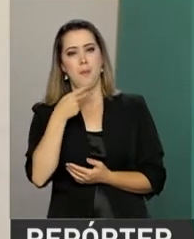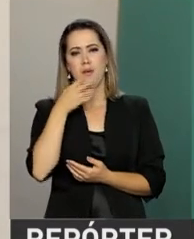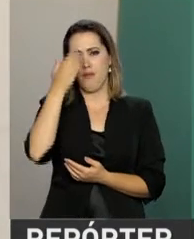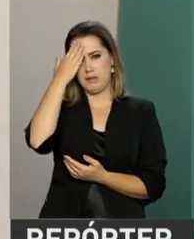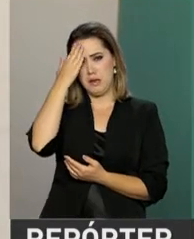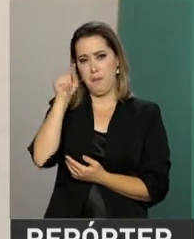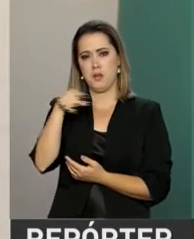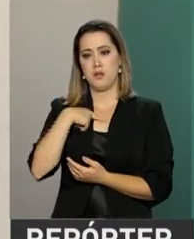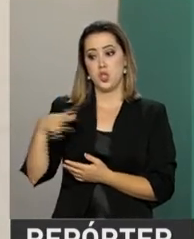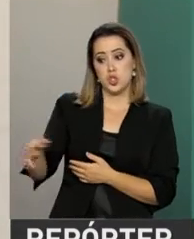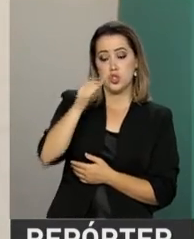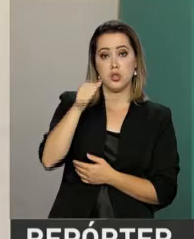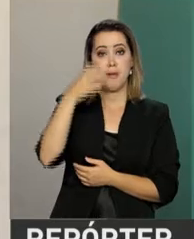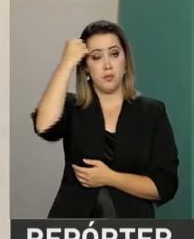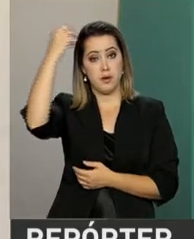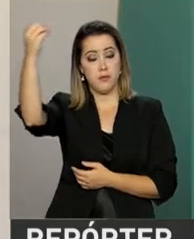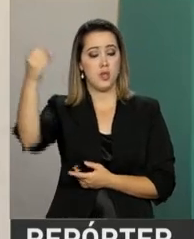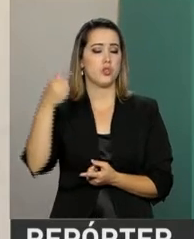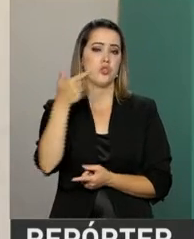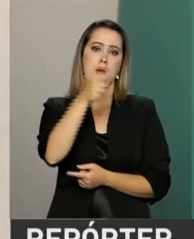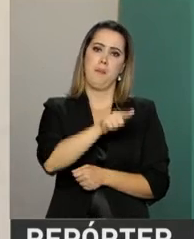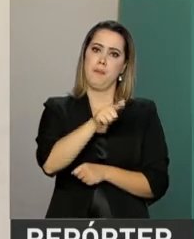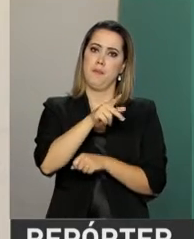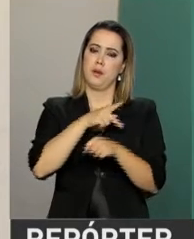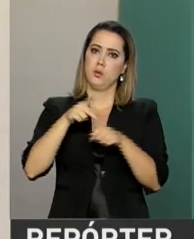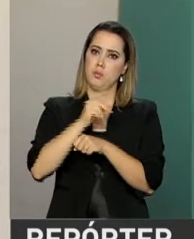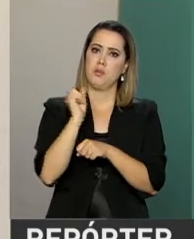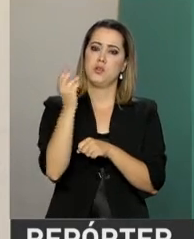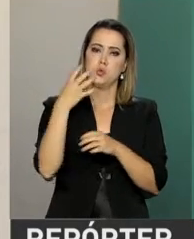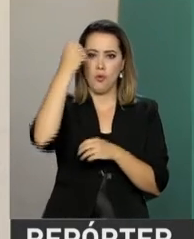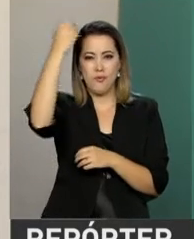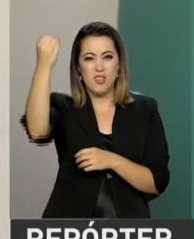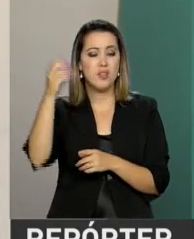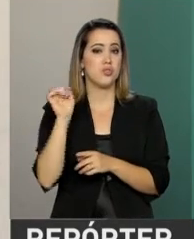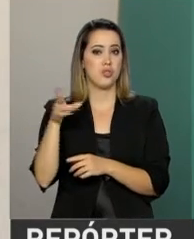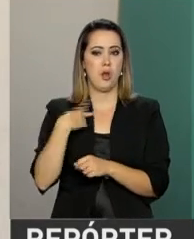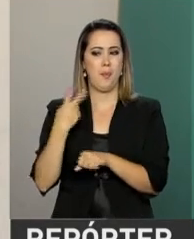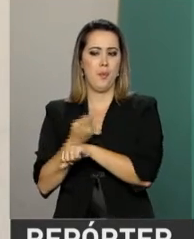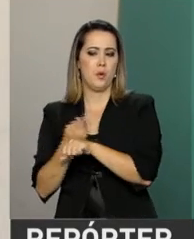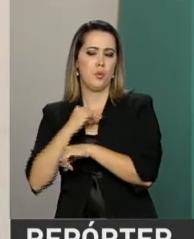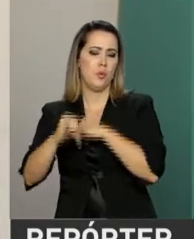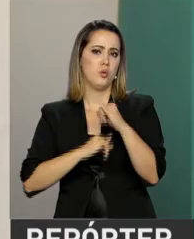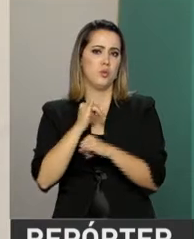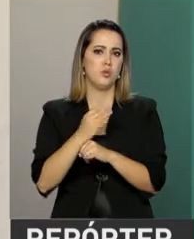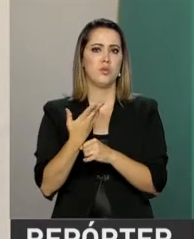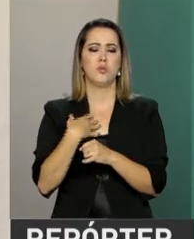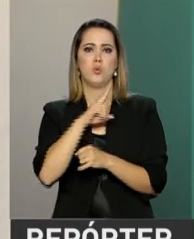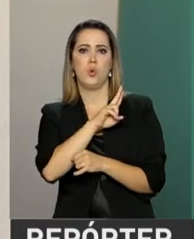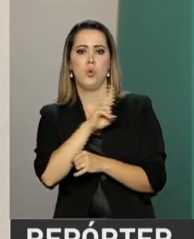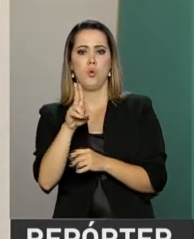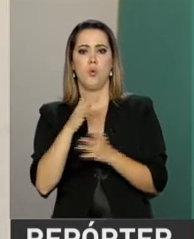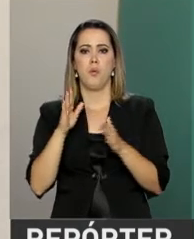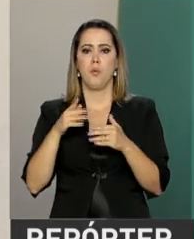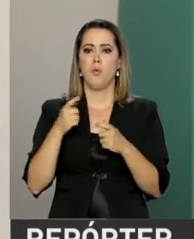do brasil ou mesmo para dentro do brasil para outro estado e primeiro procure na internet procure por exemplo sobre